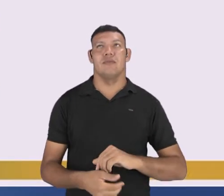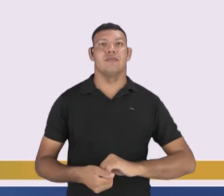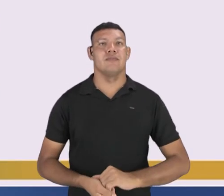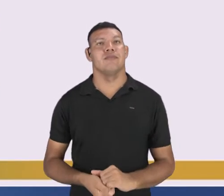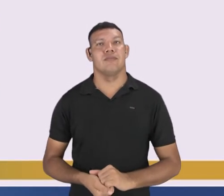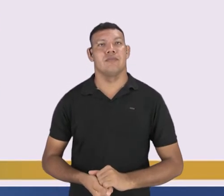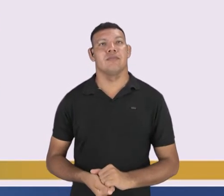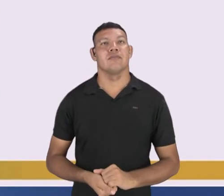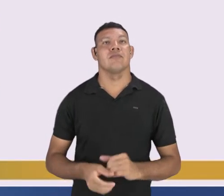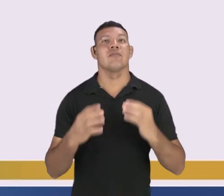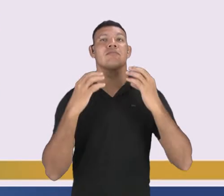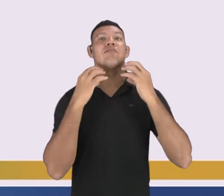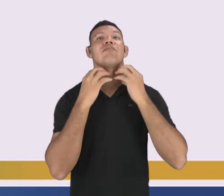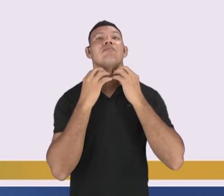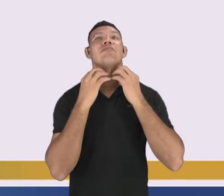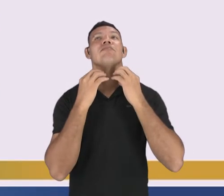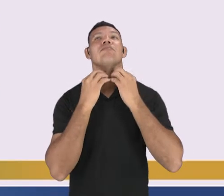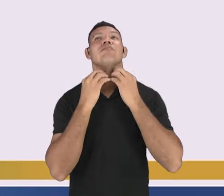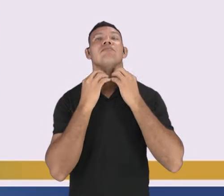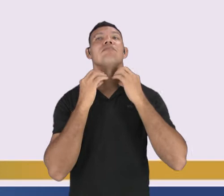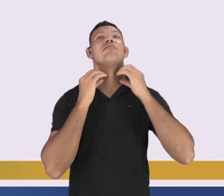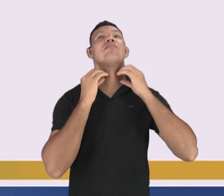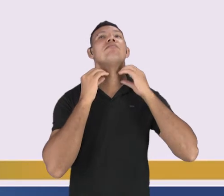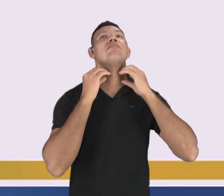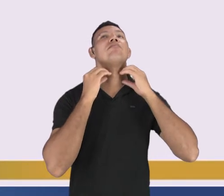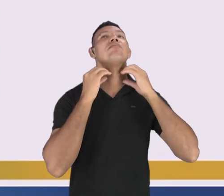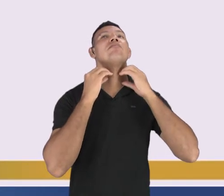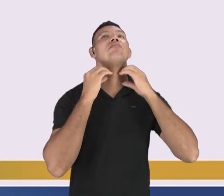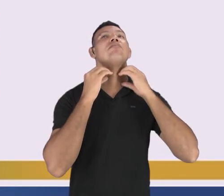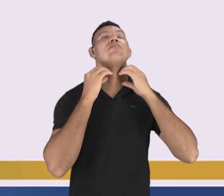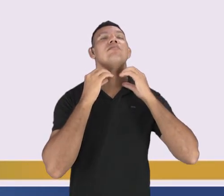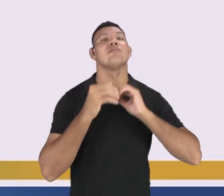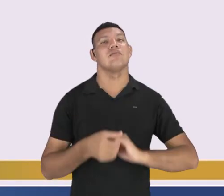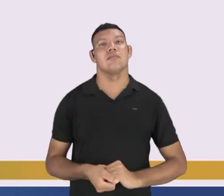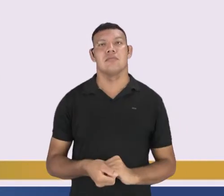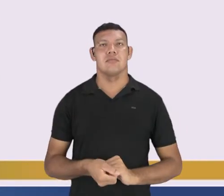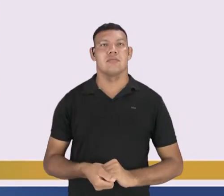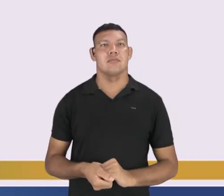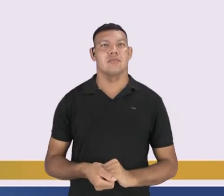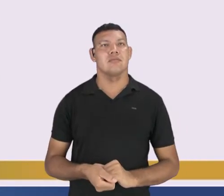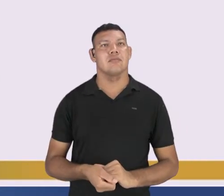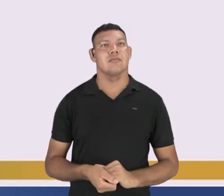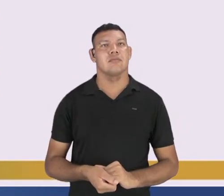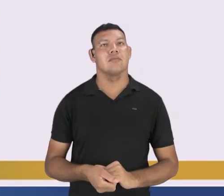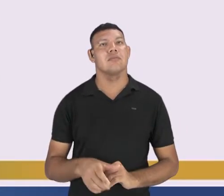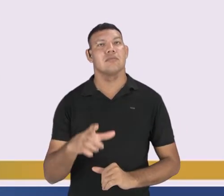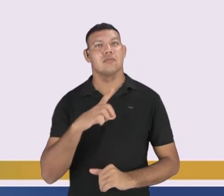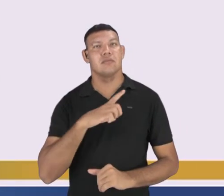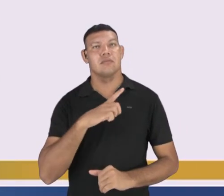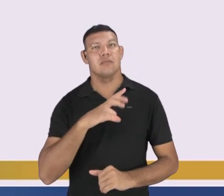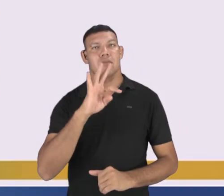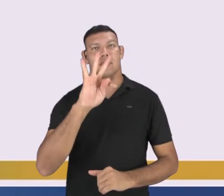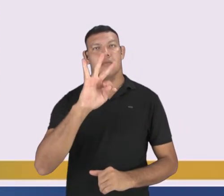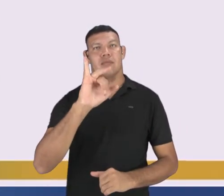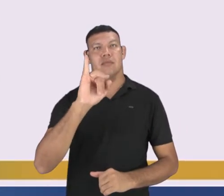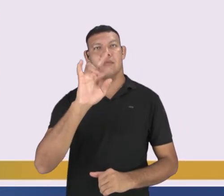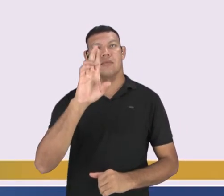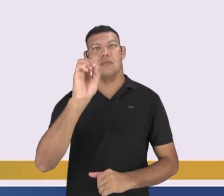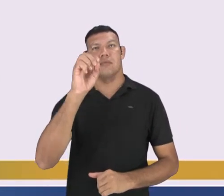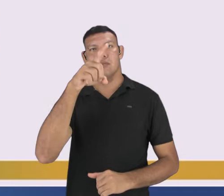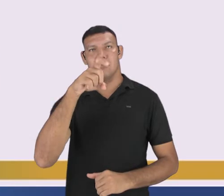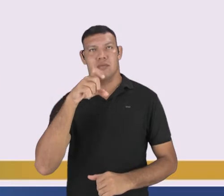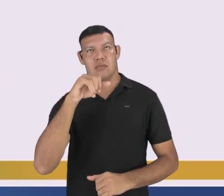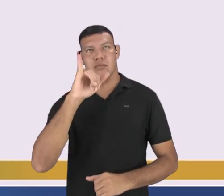A tireoide, ela está localizada no pescoço, como vocês podem ver pela imagem. Ela produz a tireoxina, que é o hormônio que